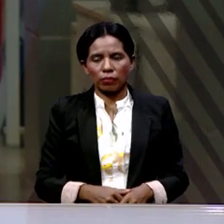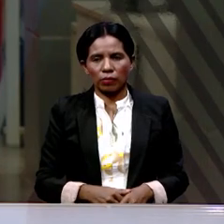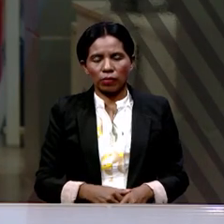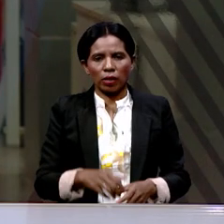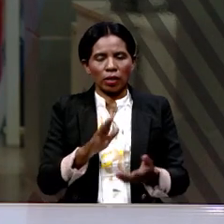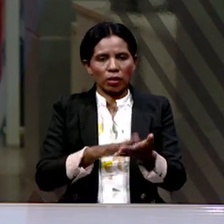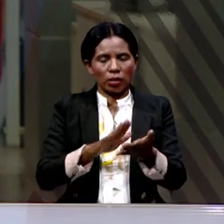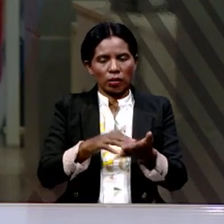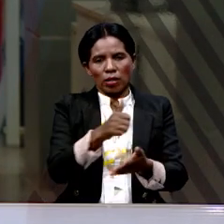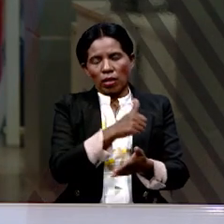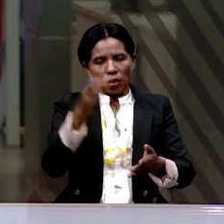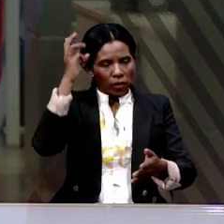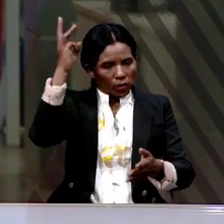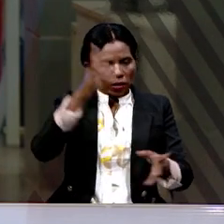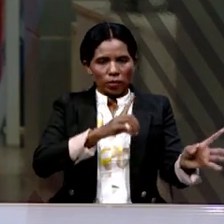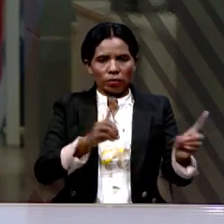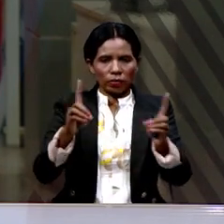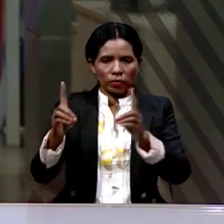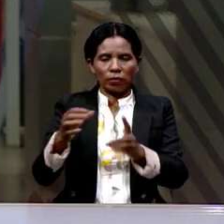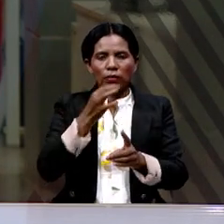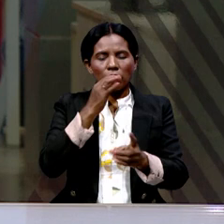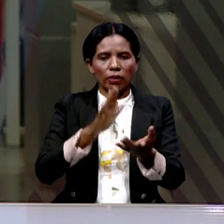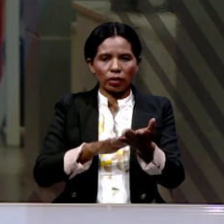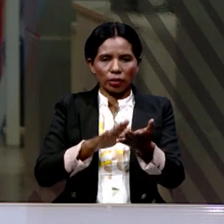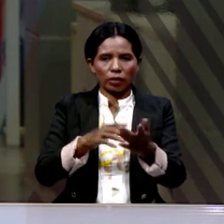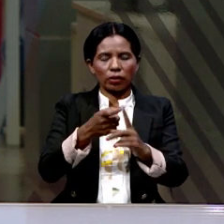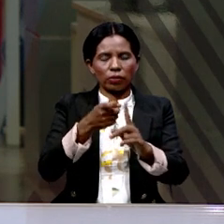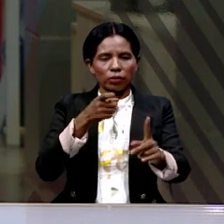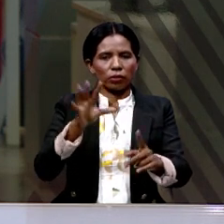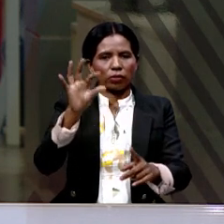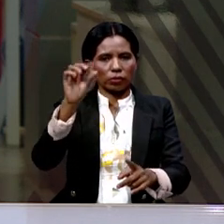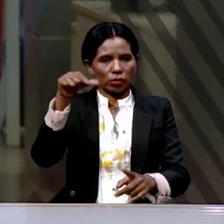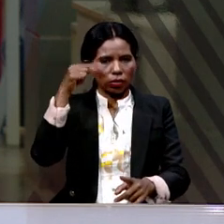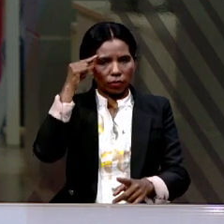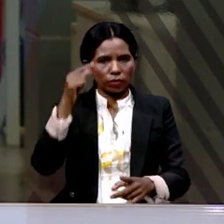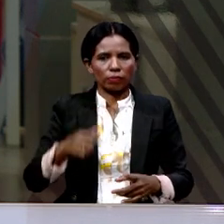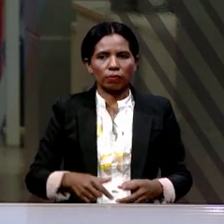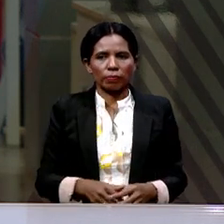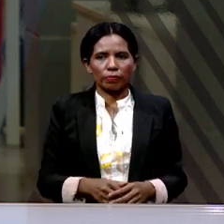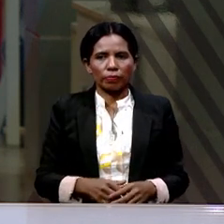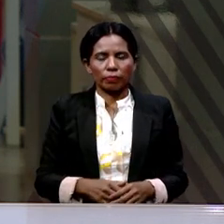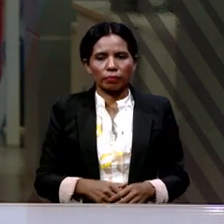Escola Balum preocupa com a implementação merenda escolar russi nono governo.